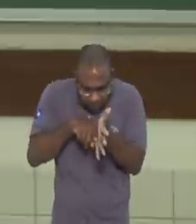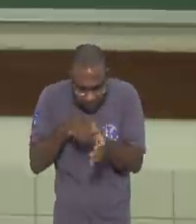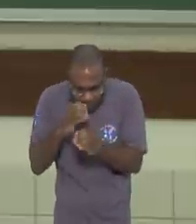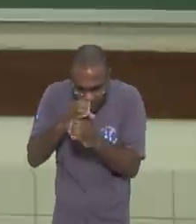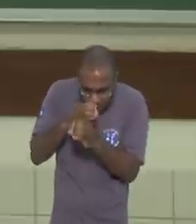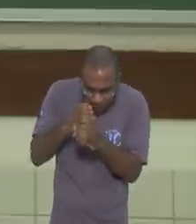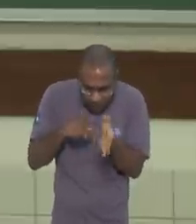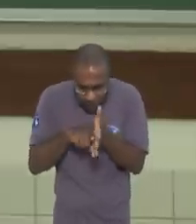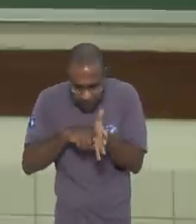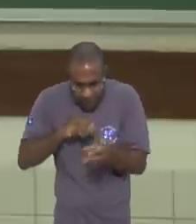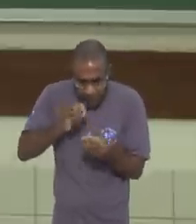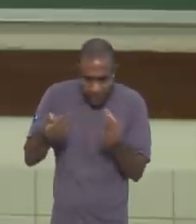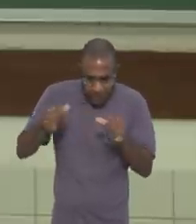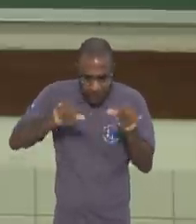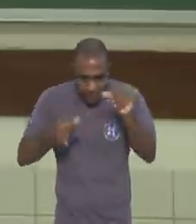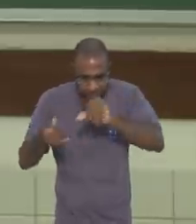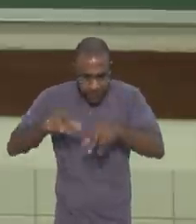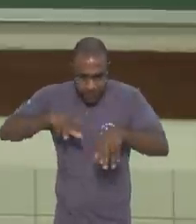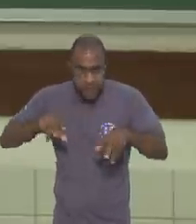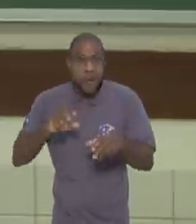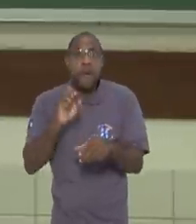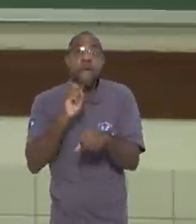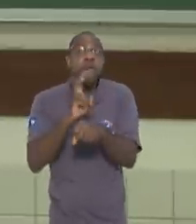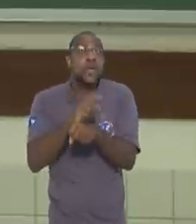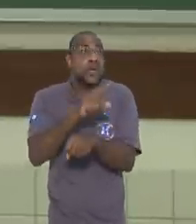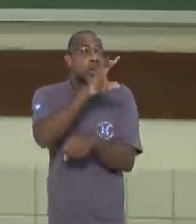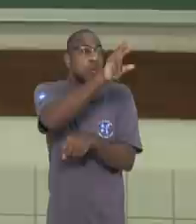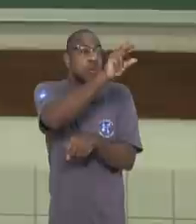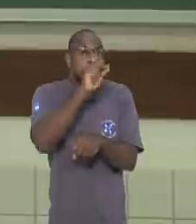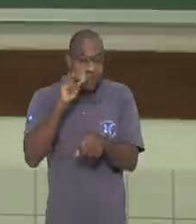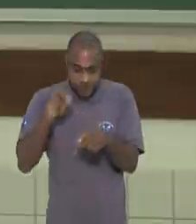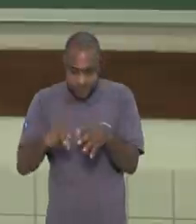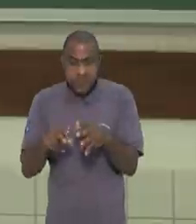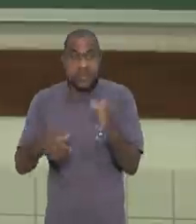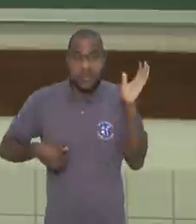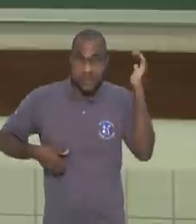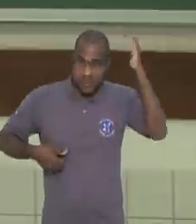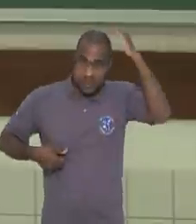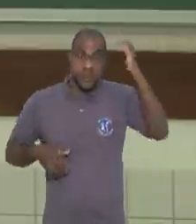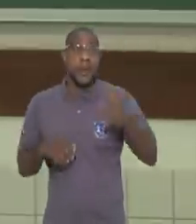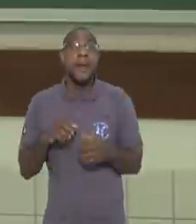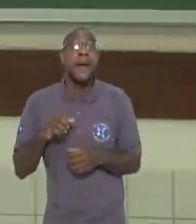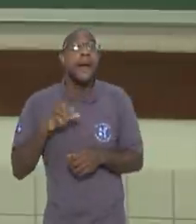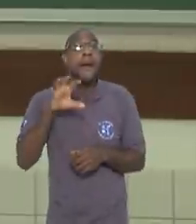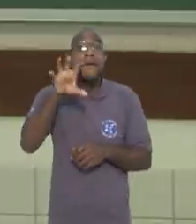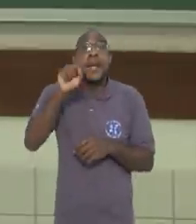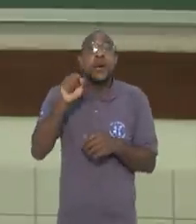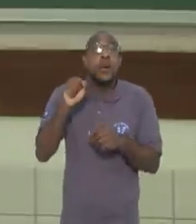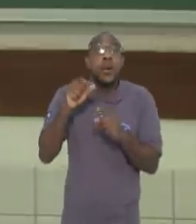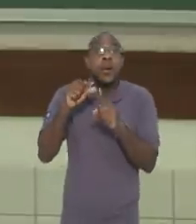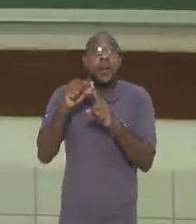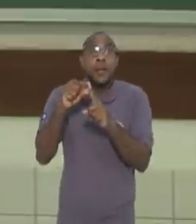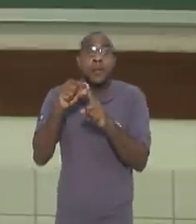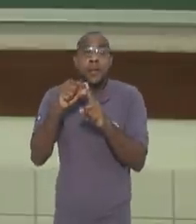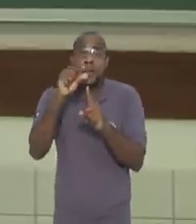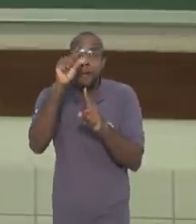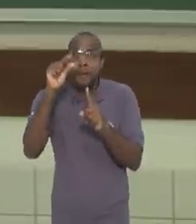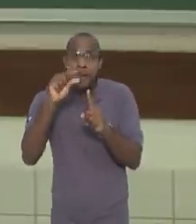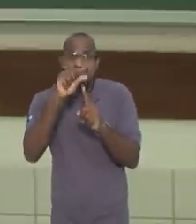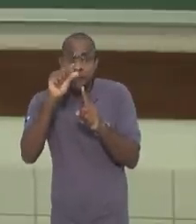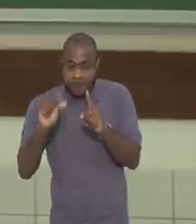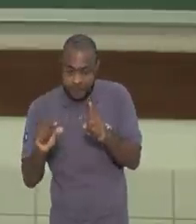nada na gente. Dentro desse vírus, eles colocaram, então, um pedaço do DNA do vírus